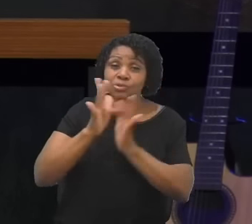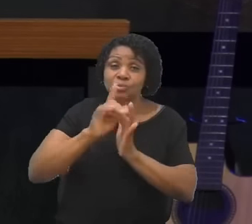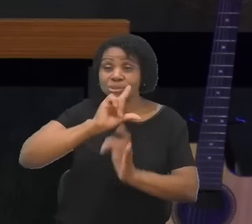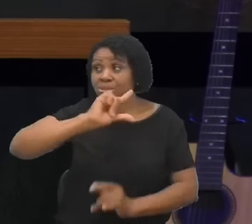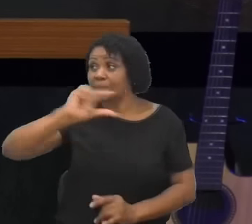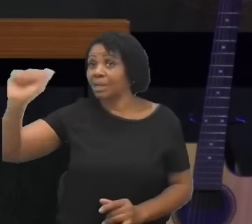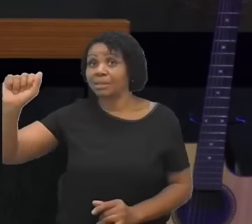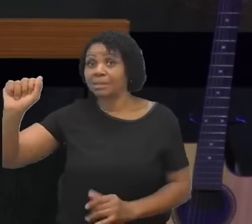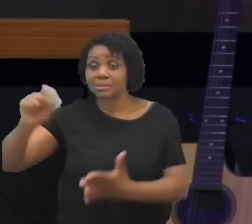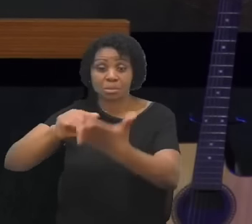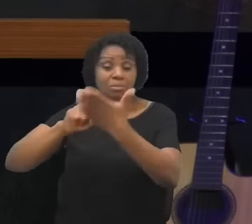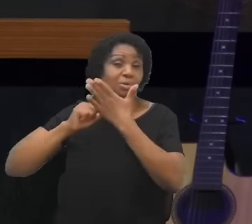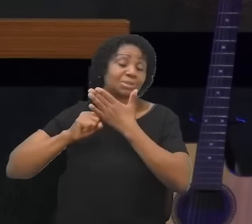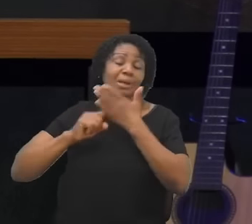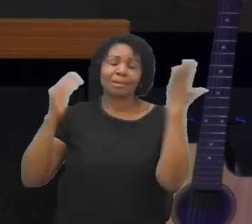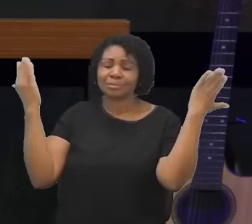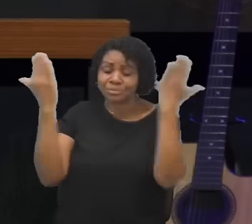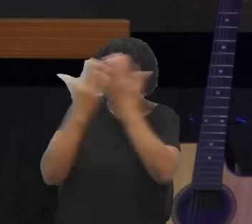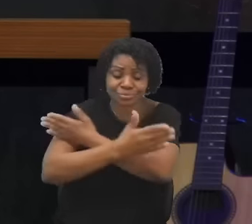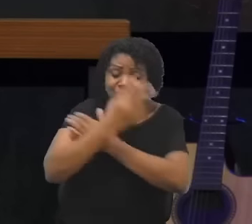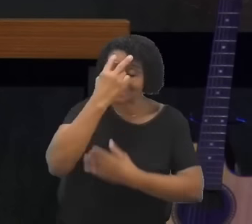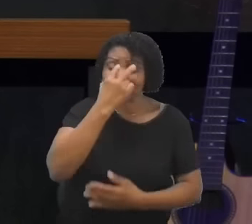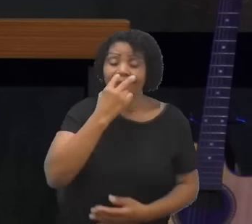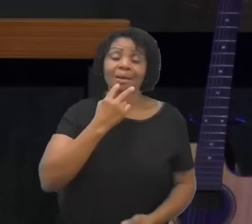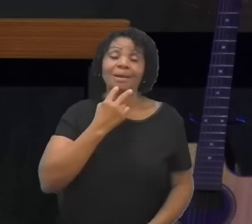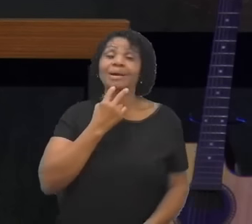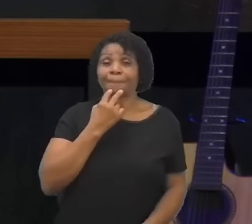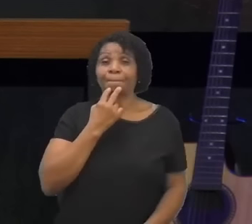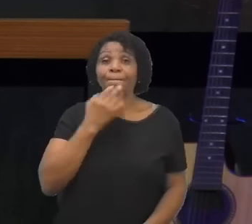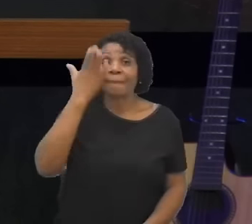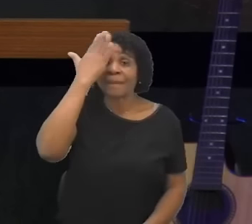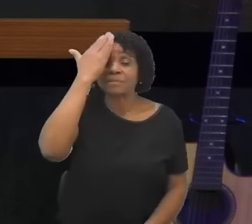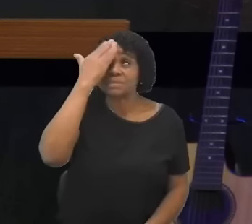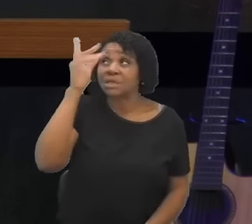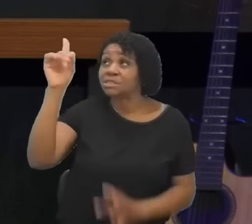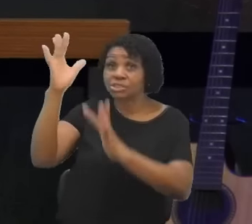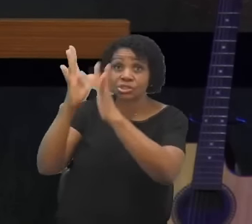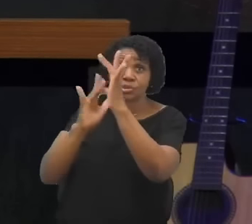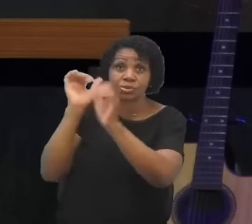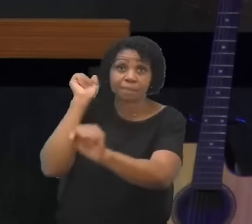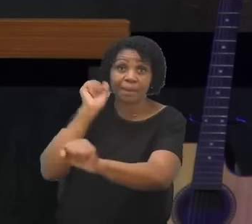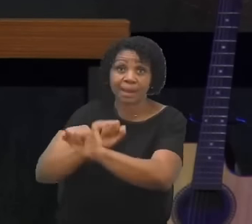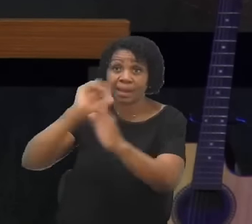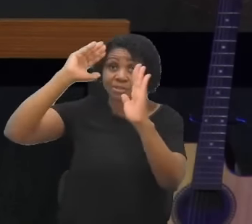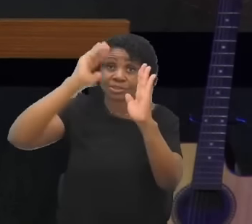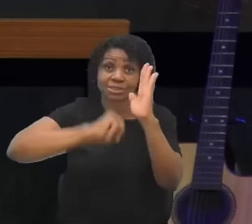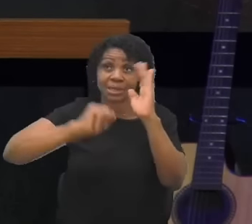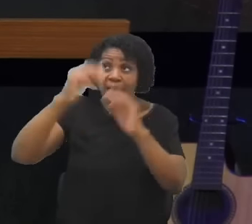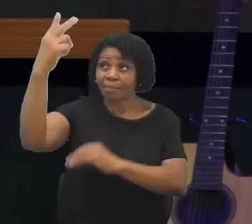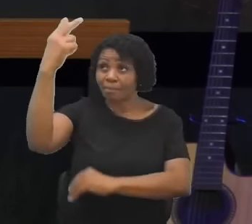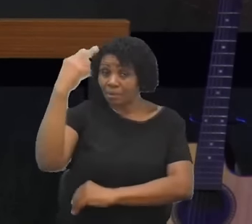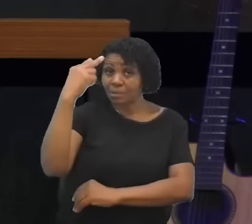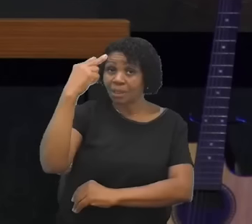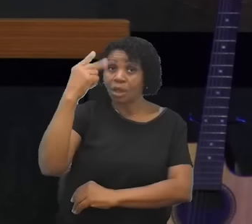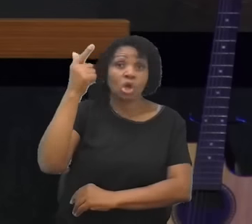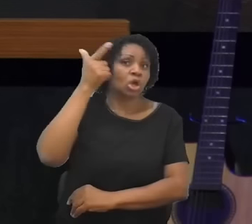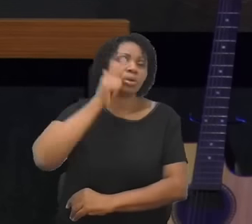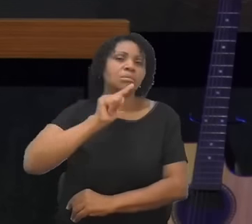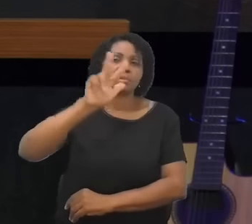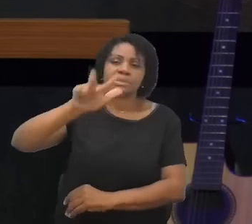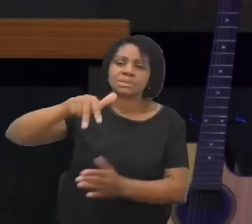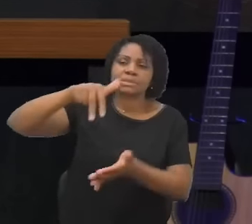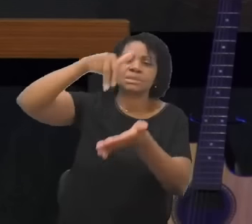me mostrar, eu não enxergo mais nada na Bíblia. Eu sei que se Ele parar, se Ele tirar um pouquinho a mão, eu não consigo mais nem